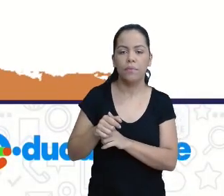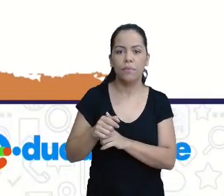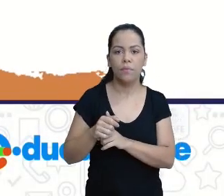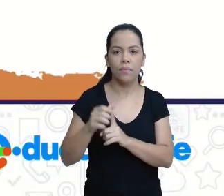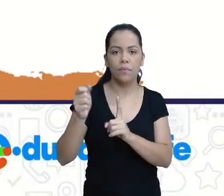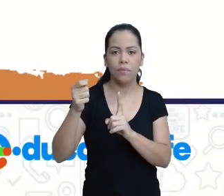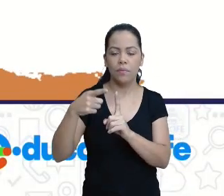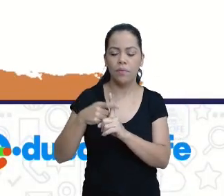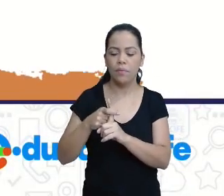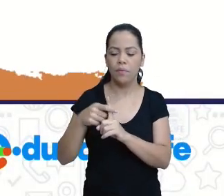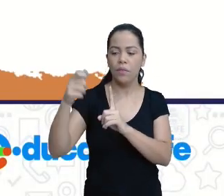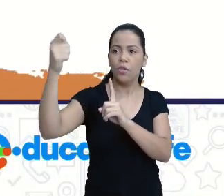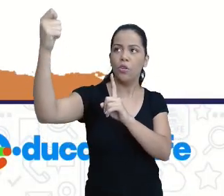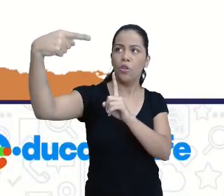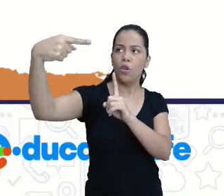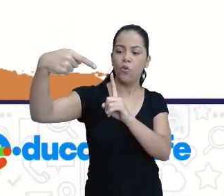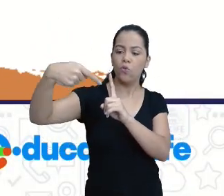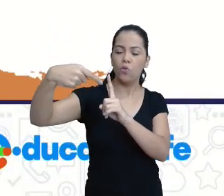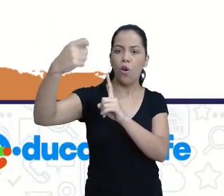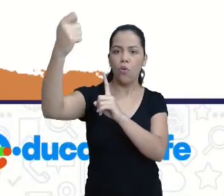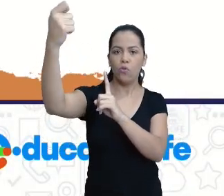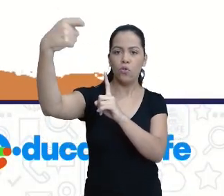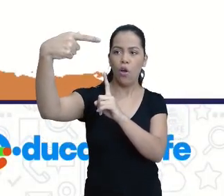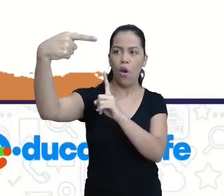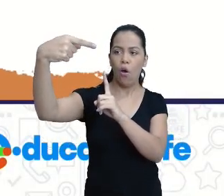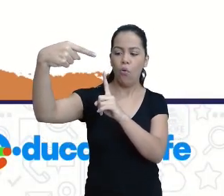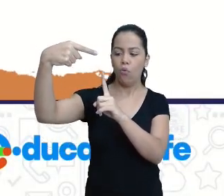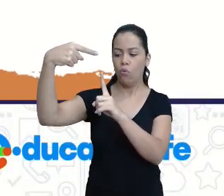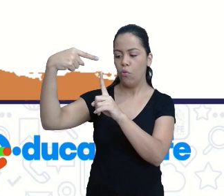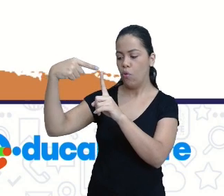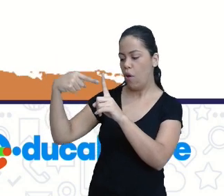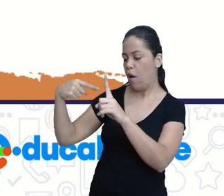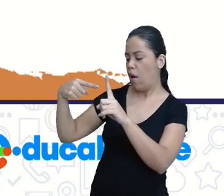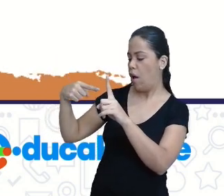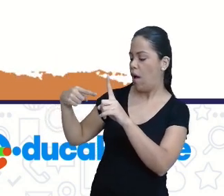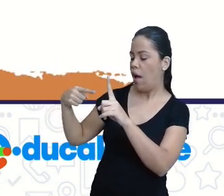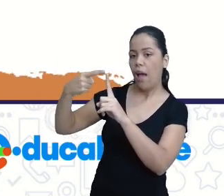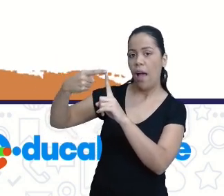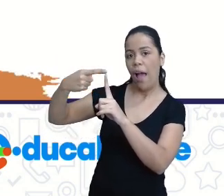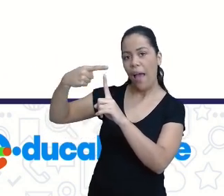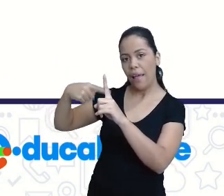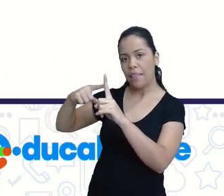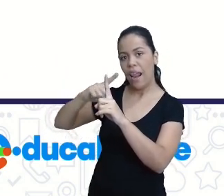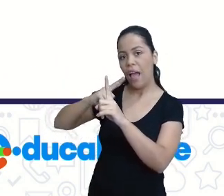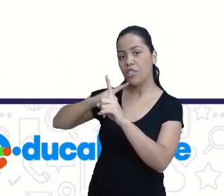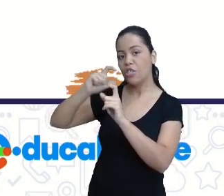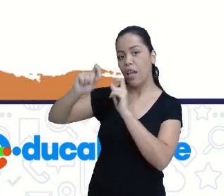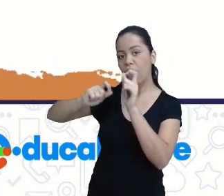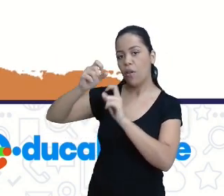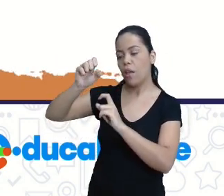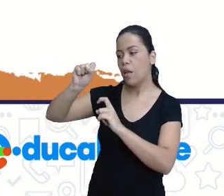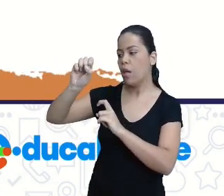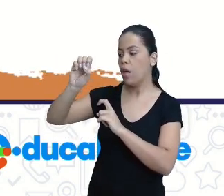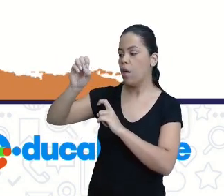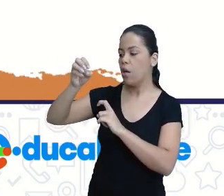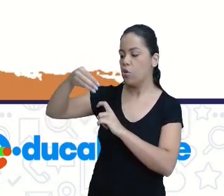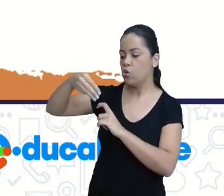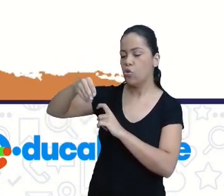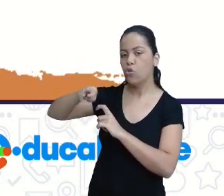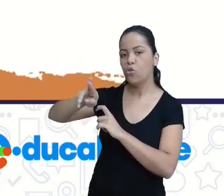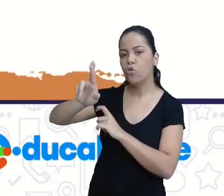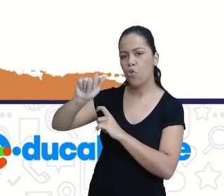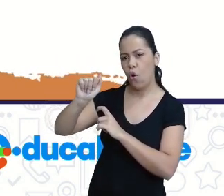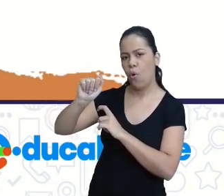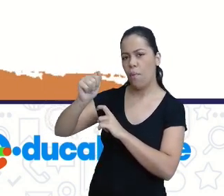tenha exatamente ao meio-dia, a gente costuma dizer o sol a pino, né? O sol está lá em cima, bem em cima da gente, e eu vou pegar